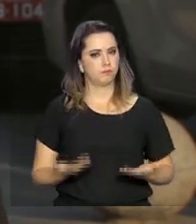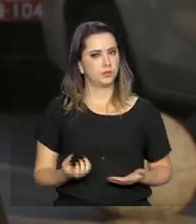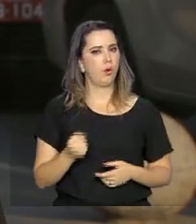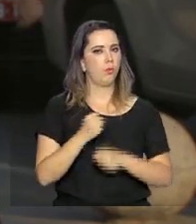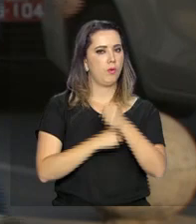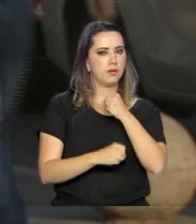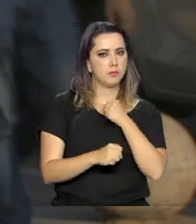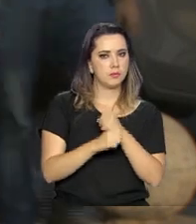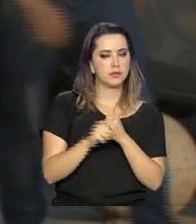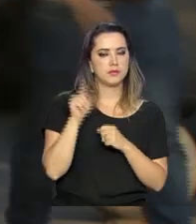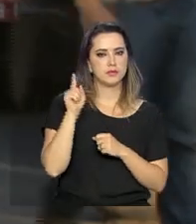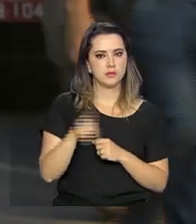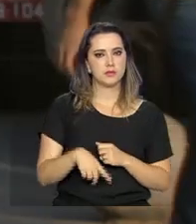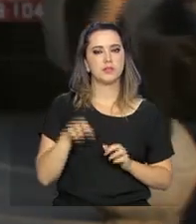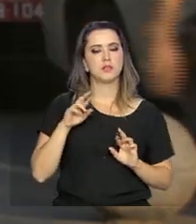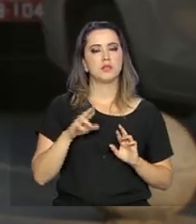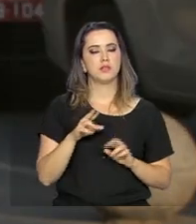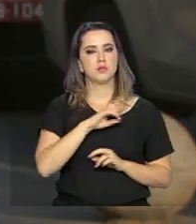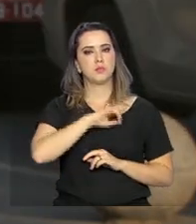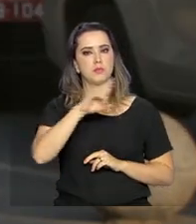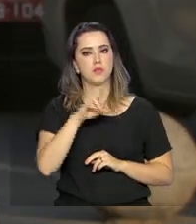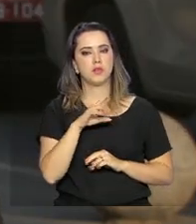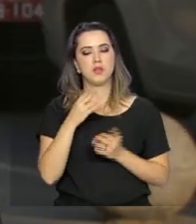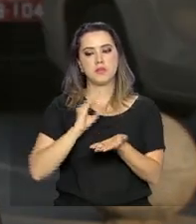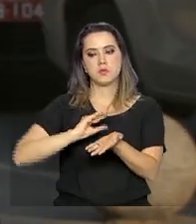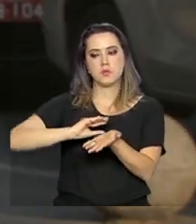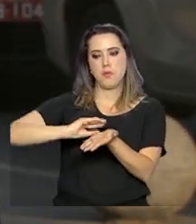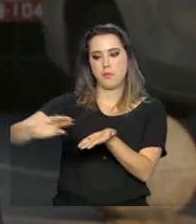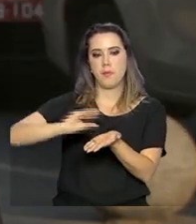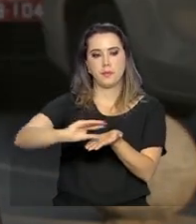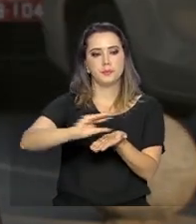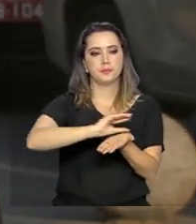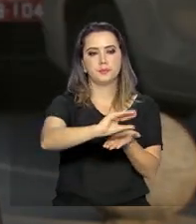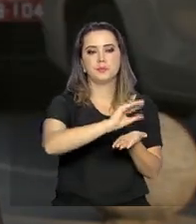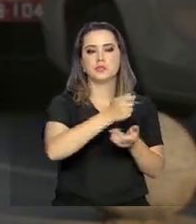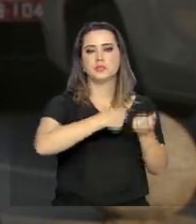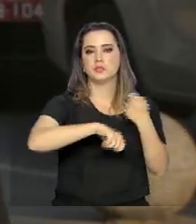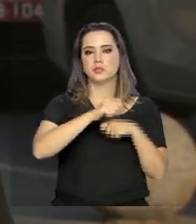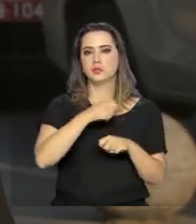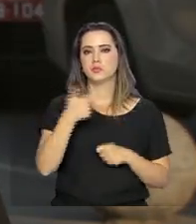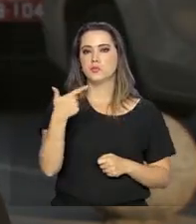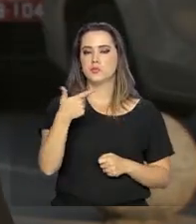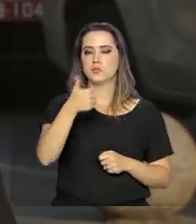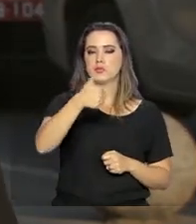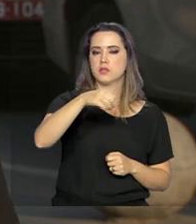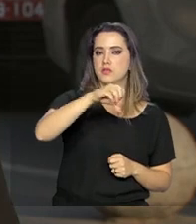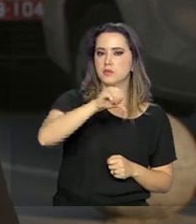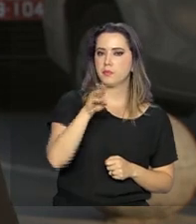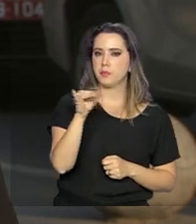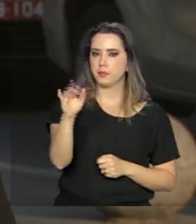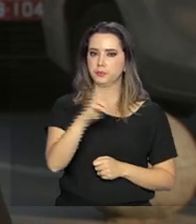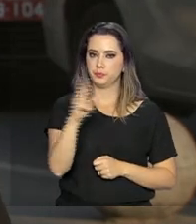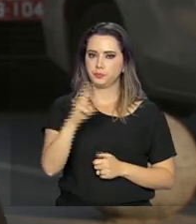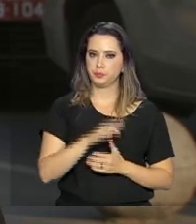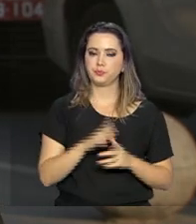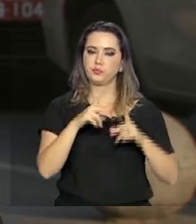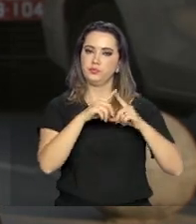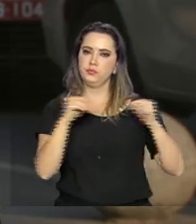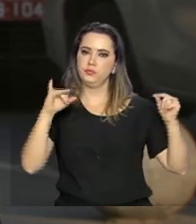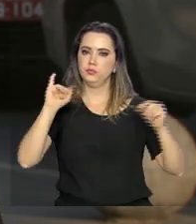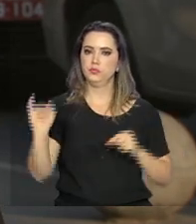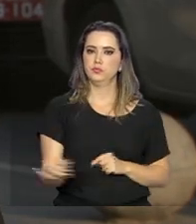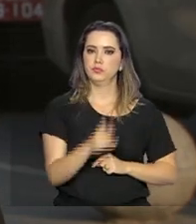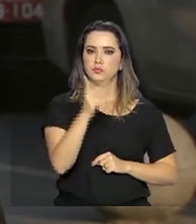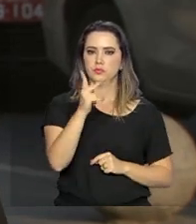fgts foi responsável pela injeção de 219 bilhões de reais na economia brasileira de brasília